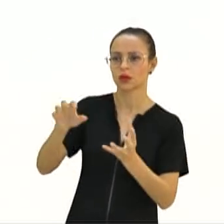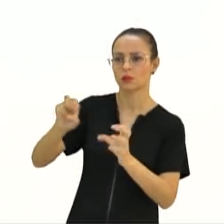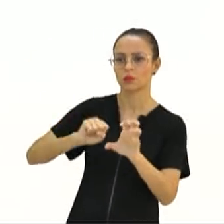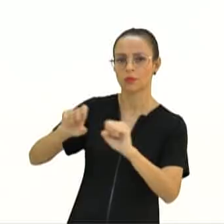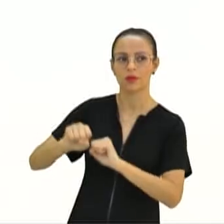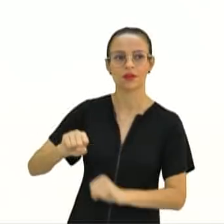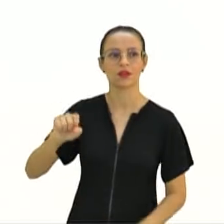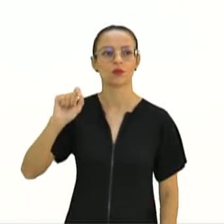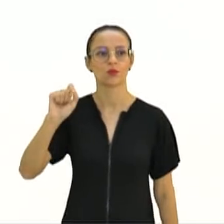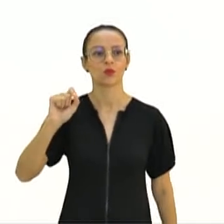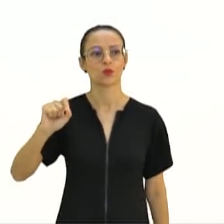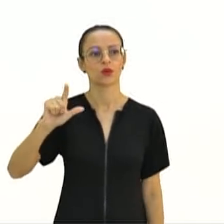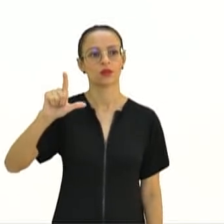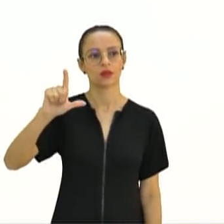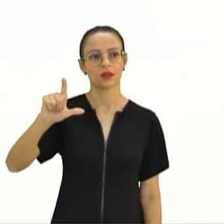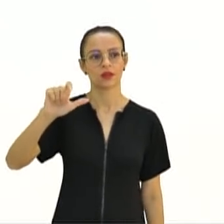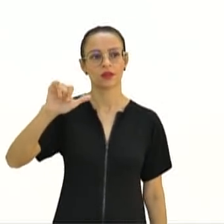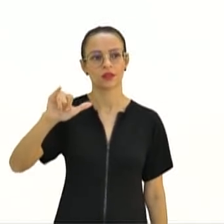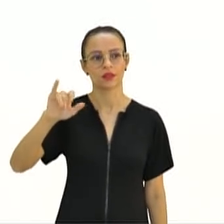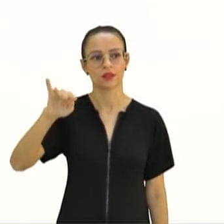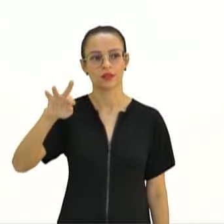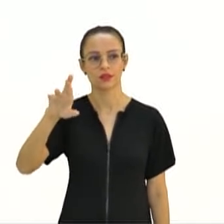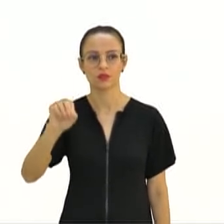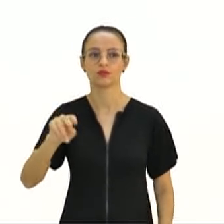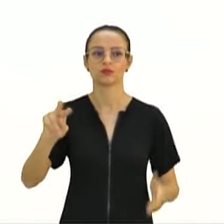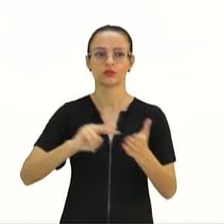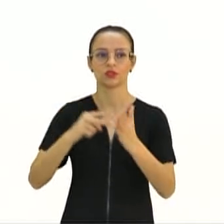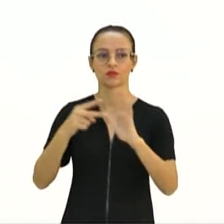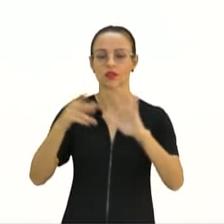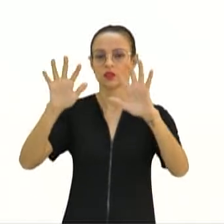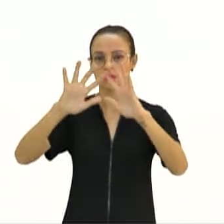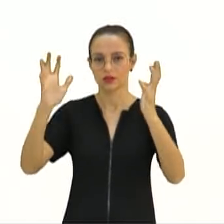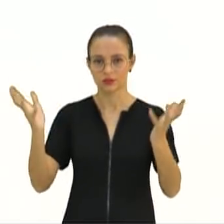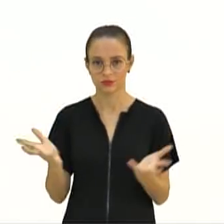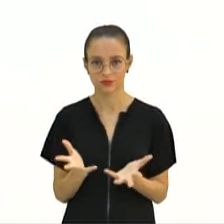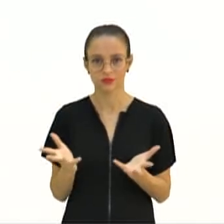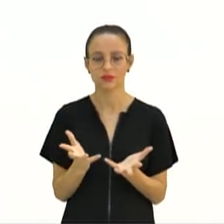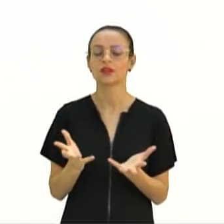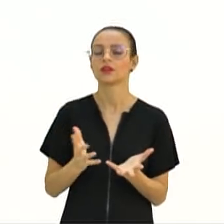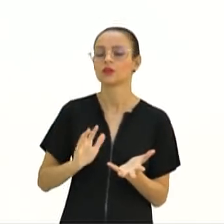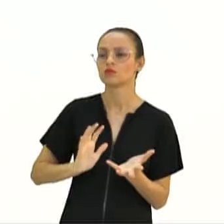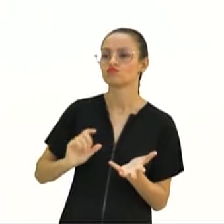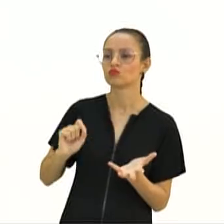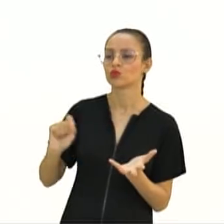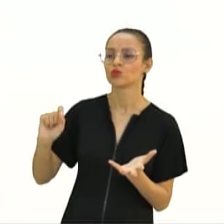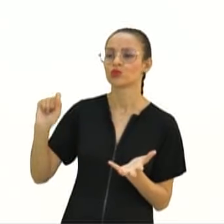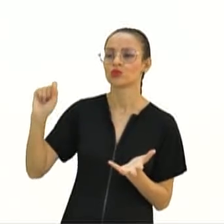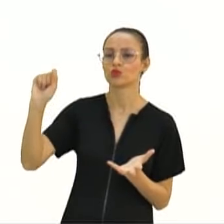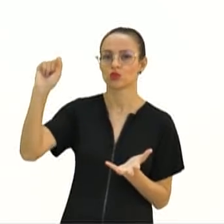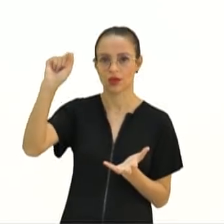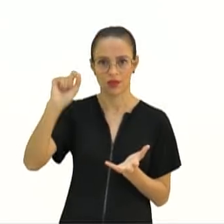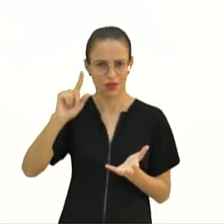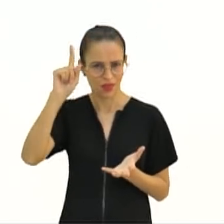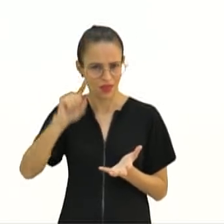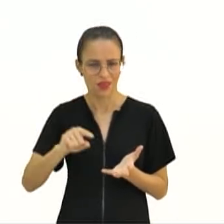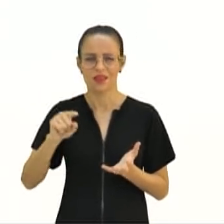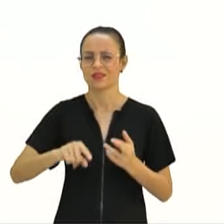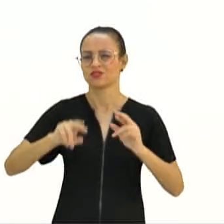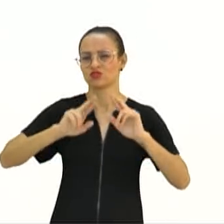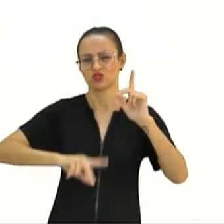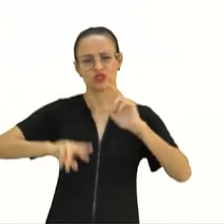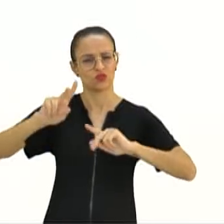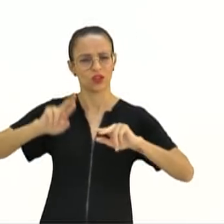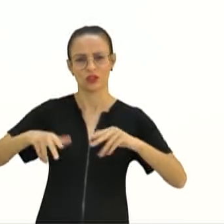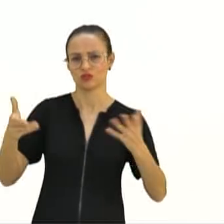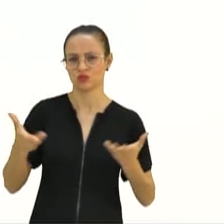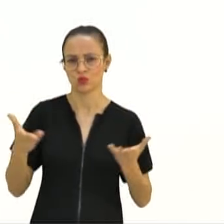termo lito significa rochas, né, da crosta terrestre, então da própria crosta terrestre, elementos, lembrando que eram elementos diferentes do que